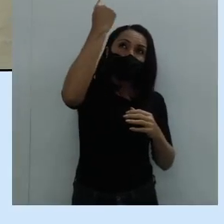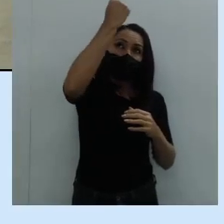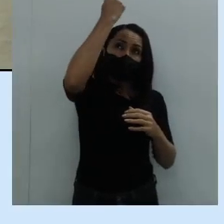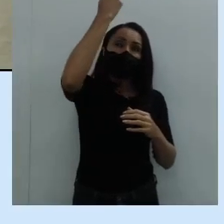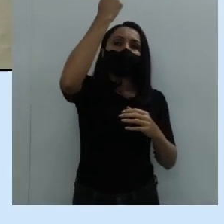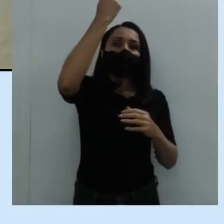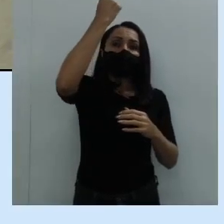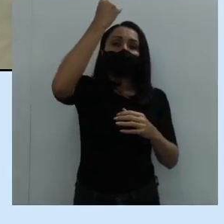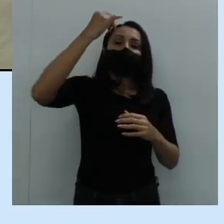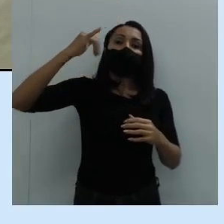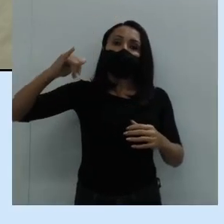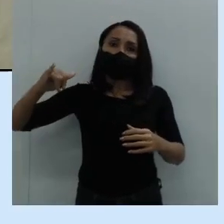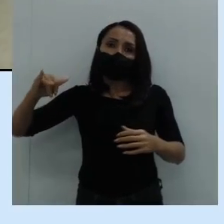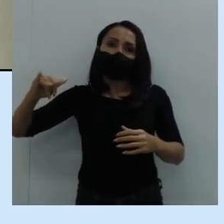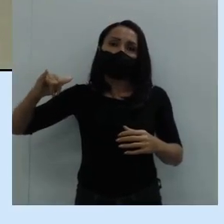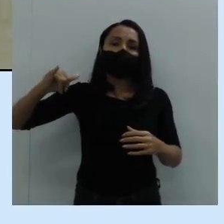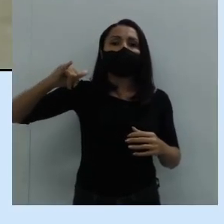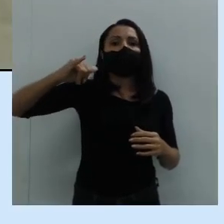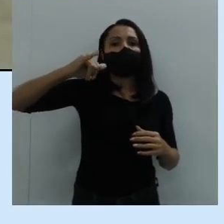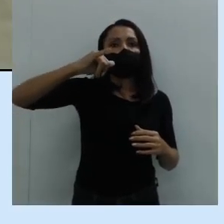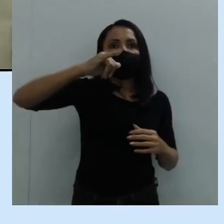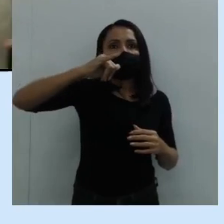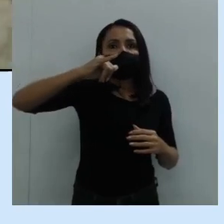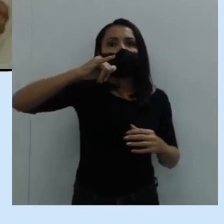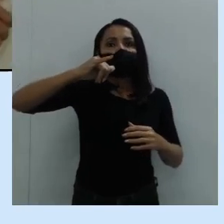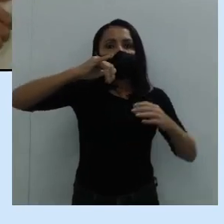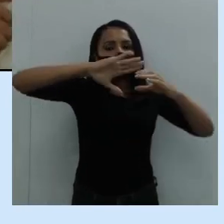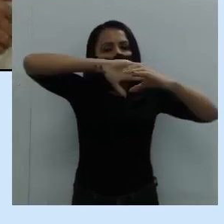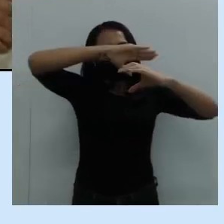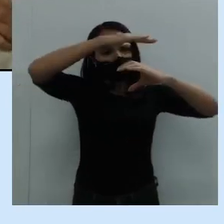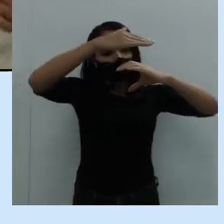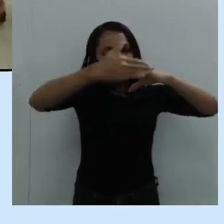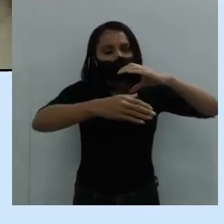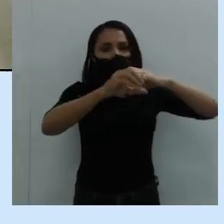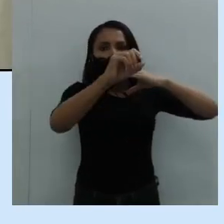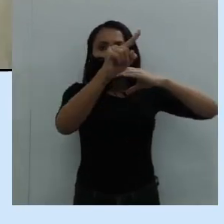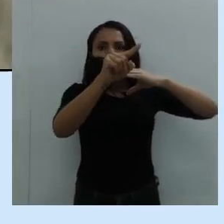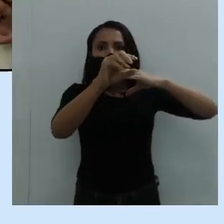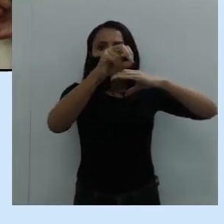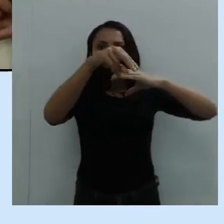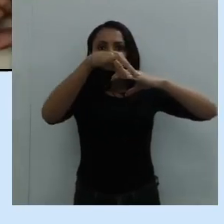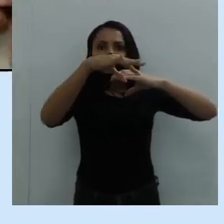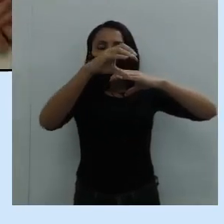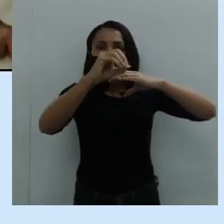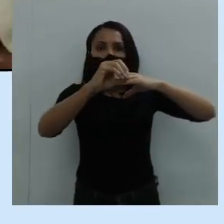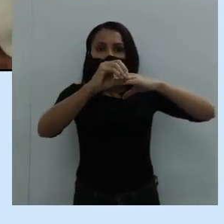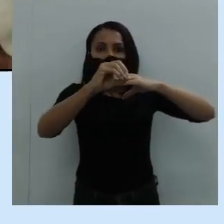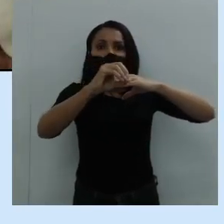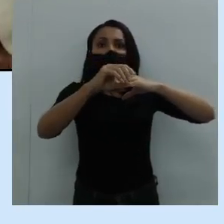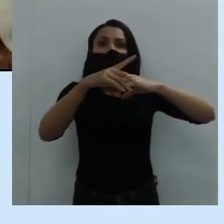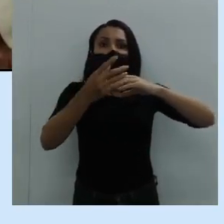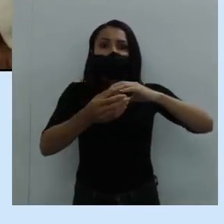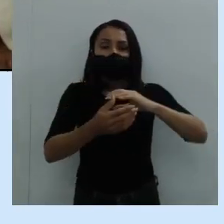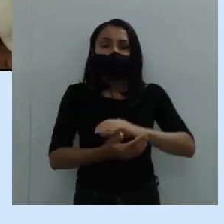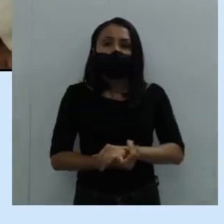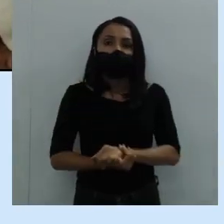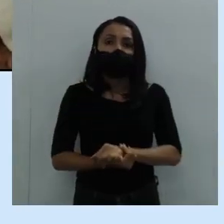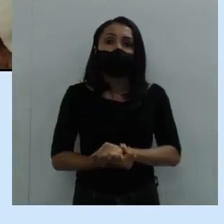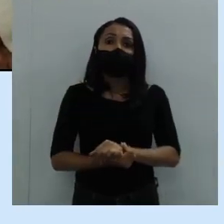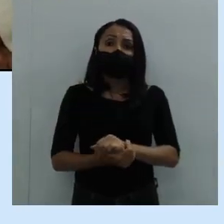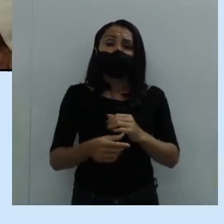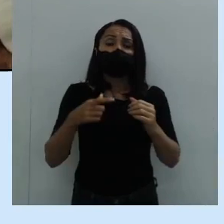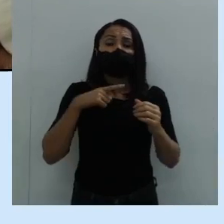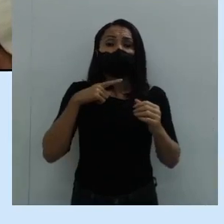voar justamente na camada de ozônio e vai alterar a nossa camada de ozônio. Então, se tem esse